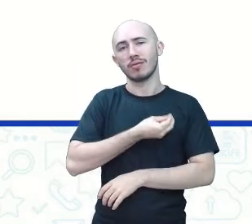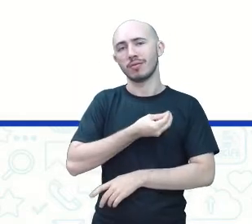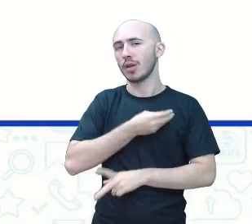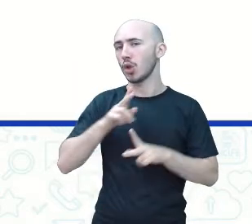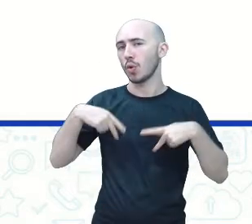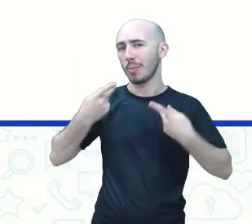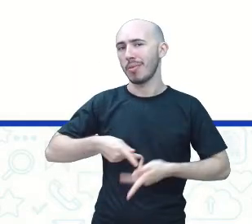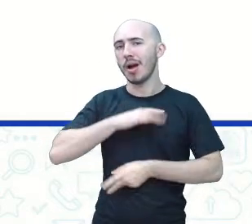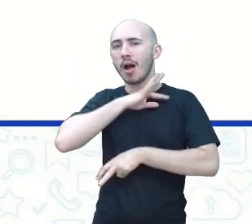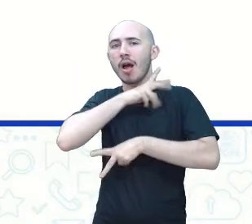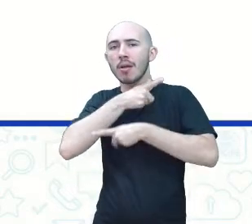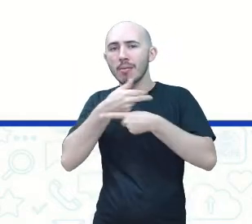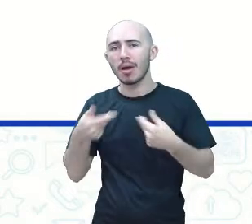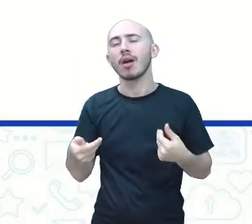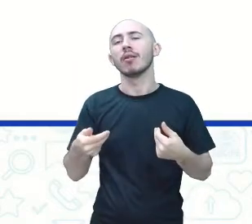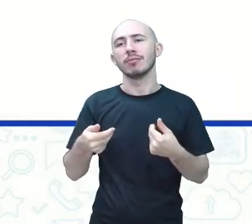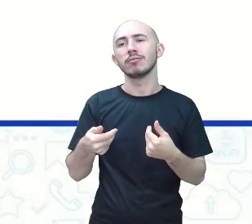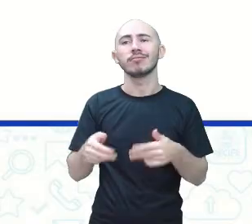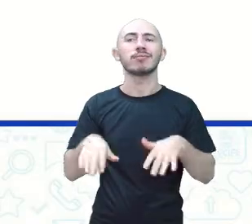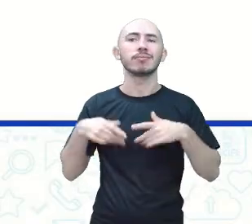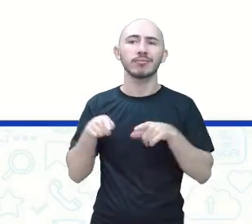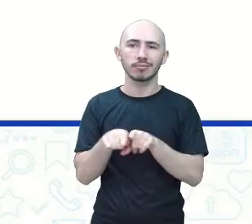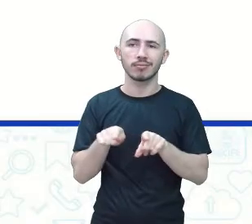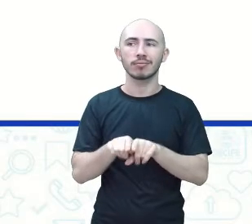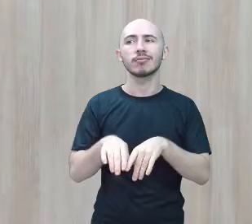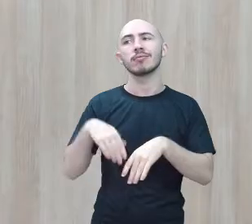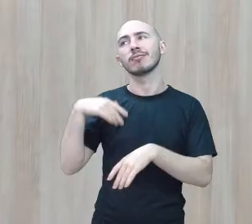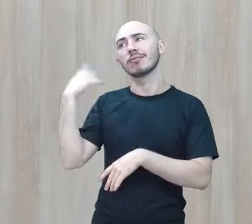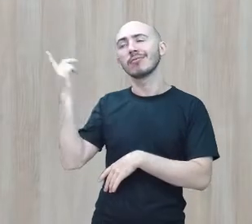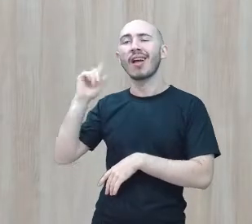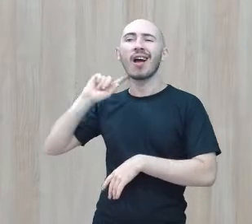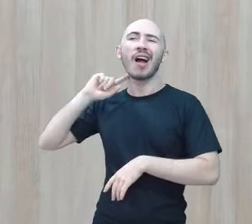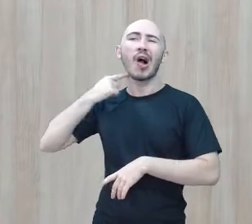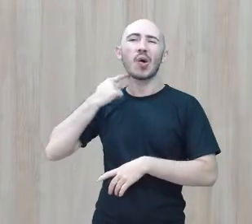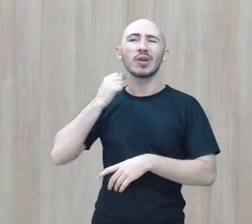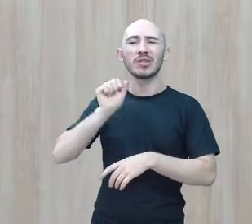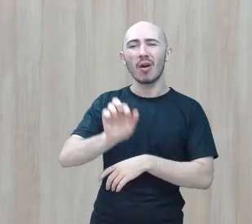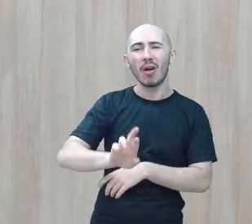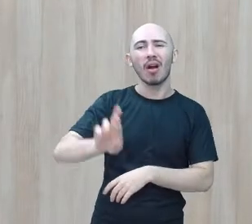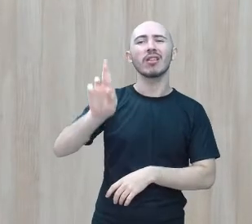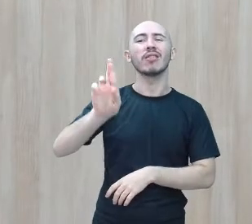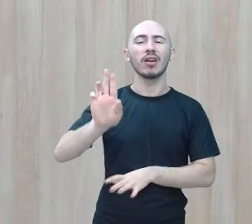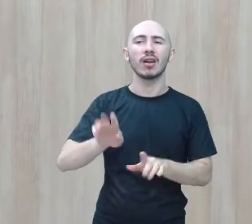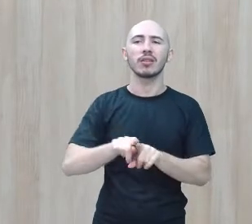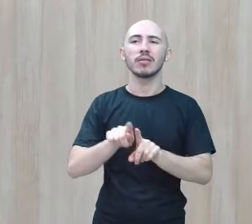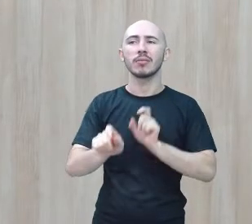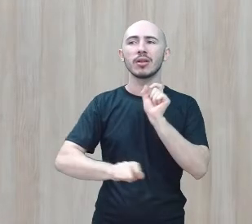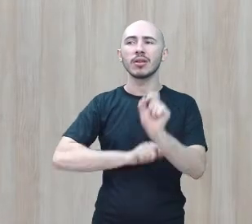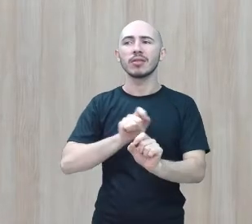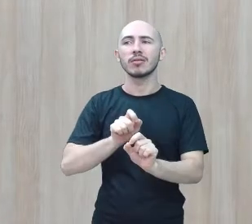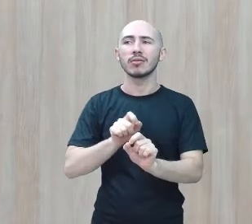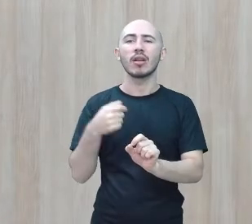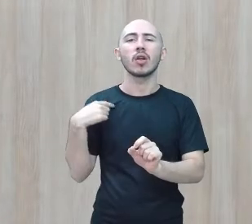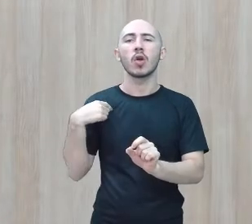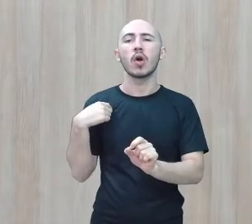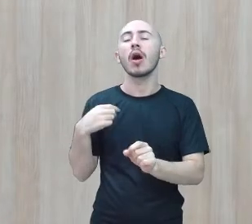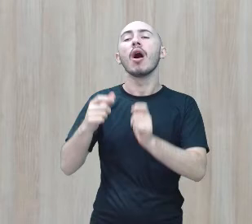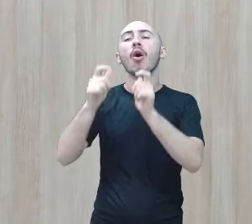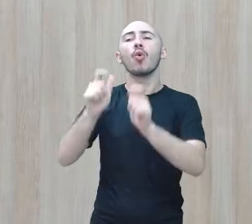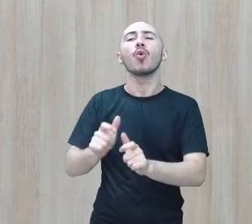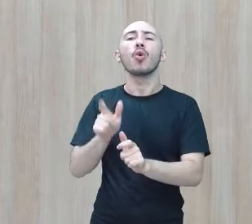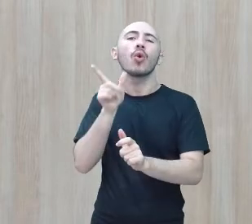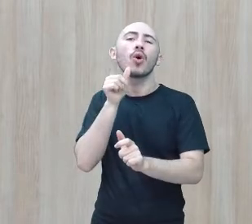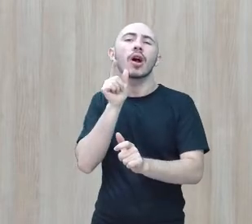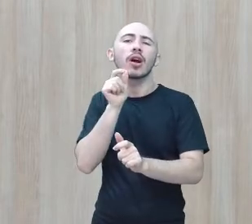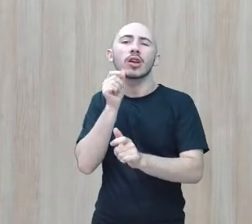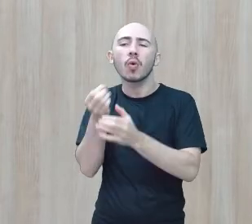a água e o solo. Então, com a queimada, a poluição do ar. Com a queimada, a questão de algumas nascentes, né?